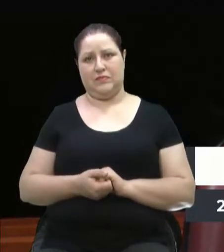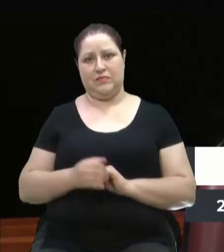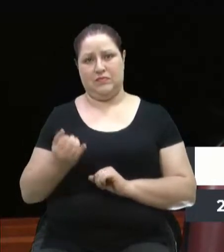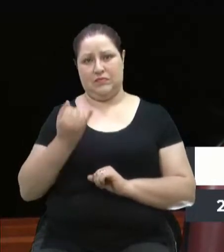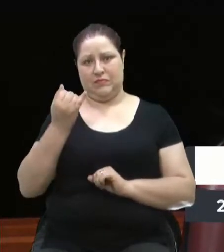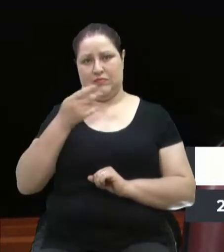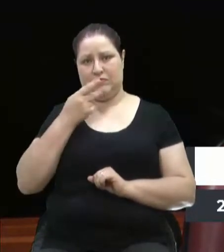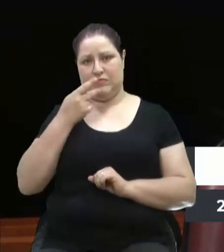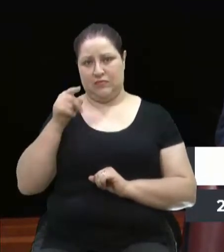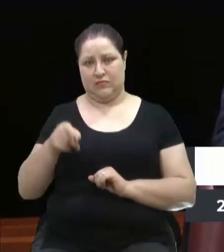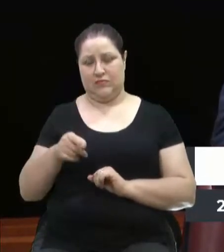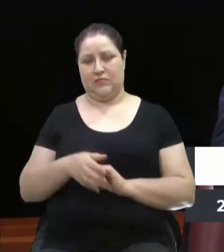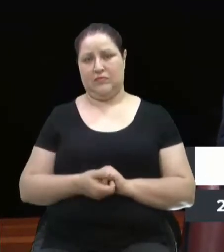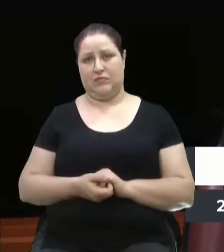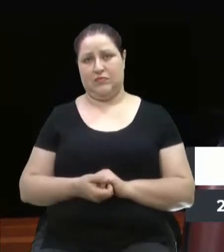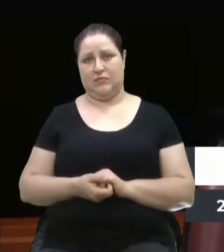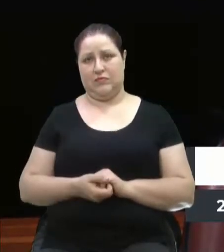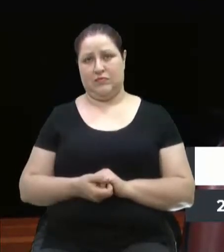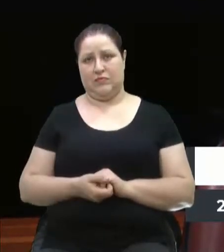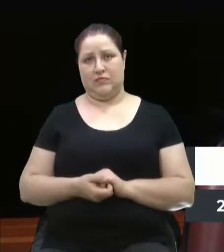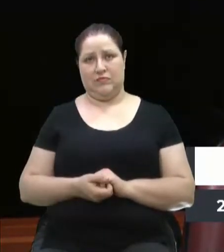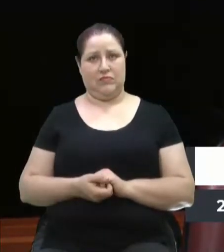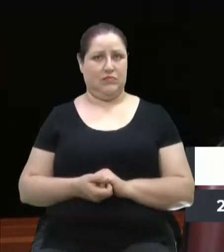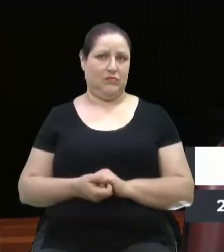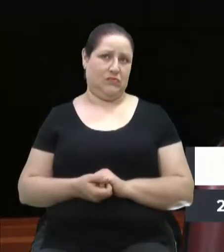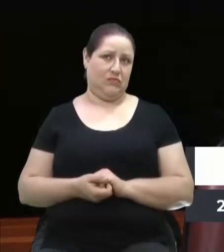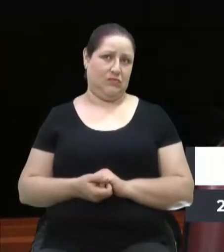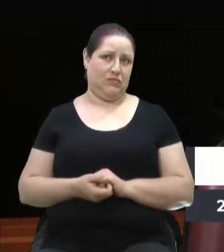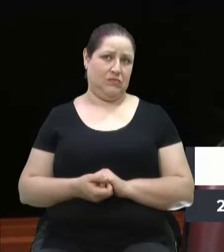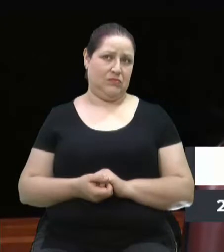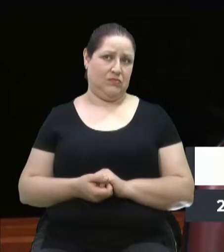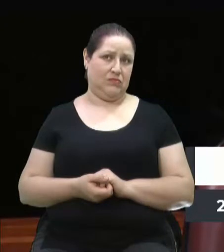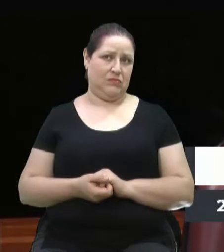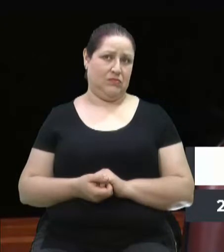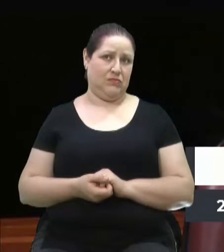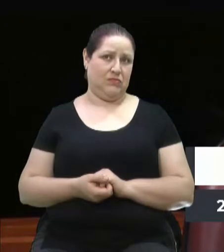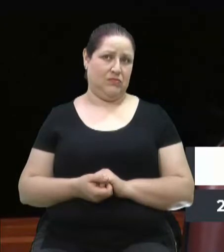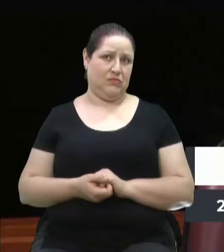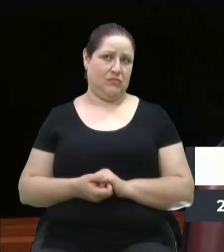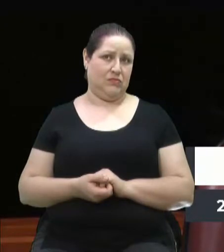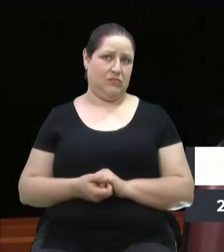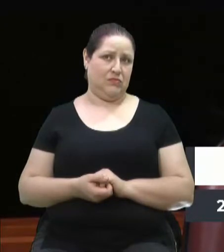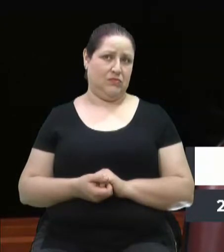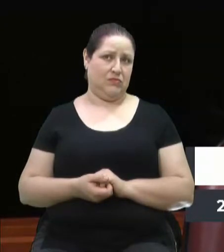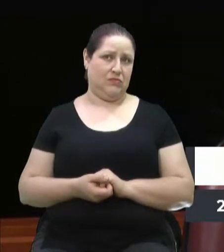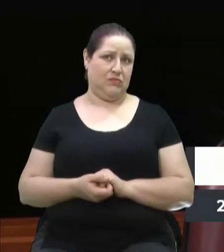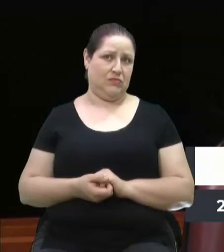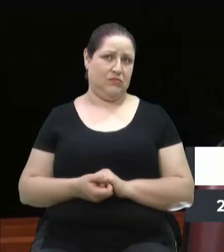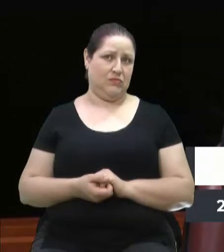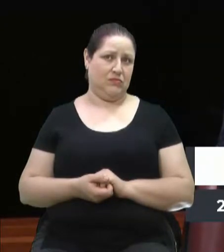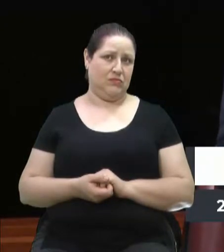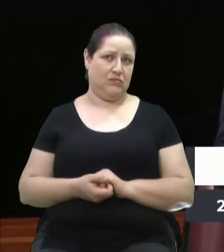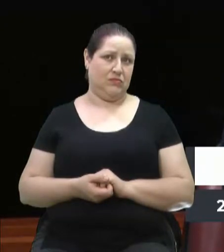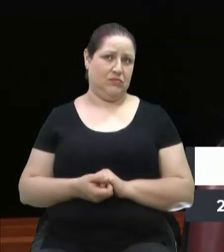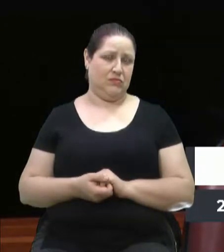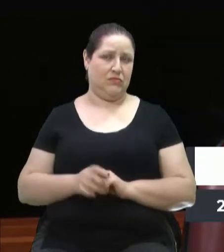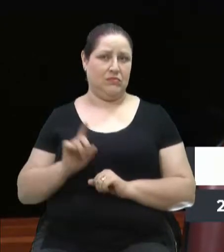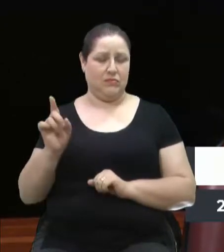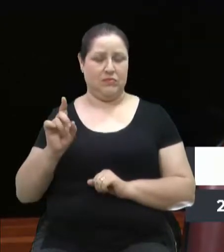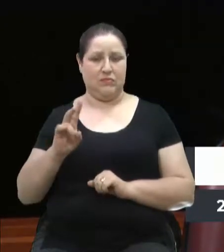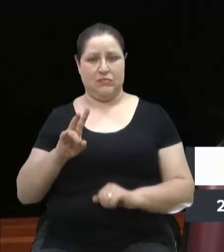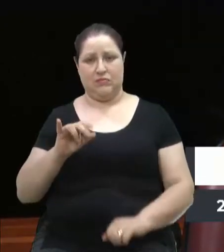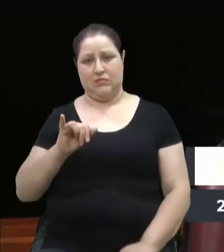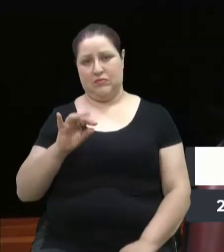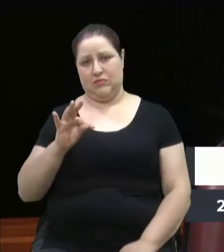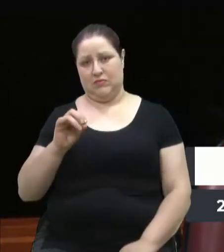dizer isso. O piscinão lá na Mário Lopes, descendo com além da... Então, assim, não, lá do Vitória 3, as coisas